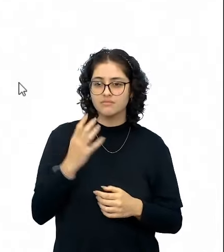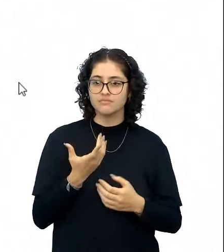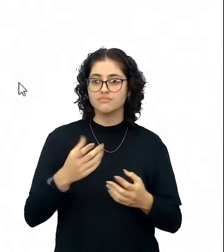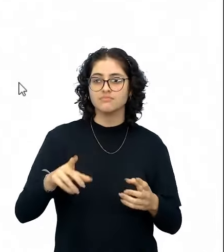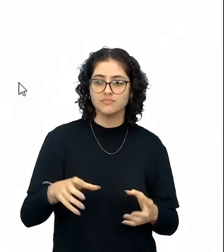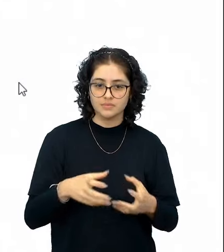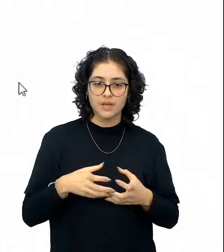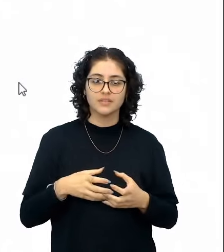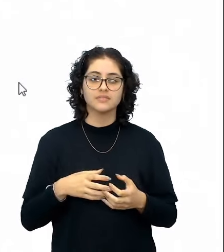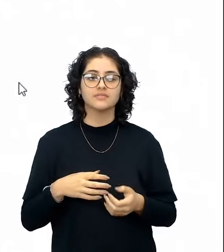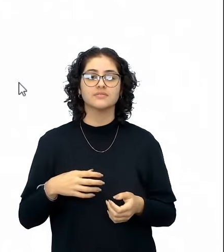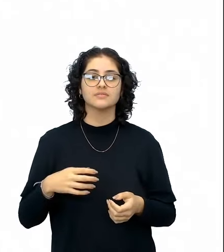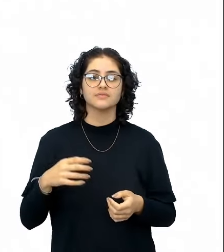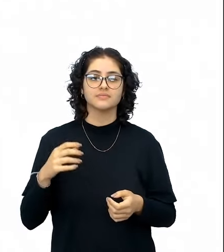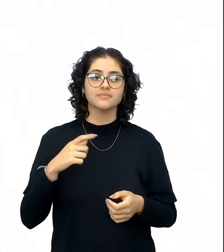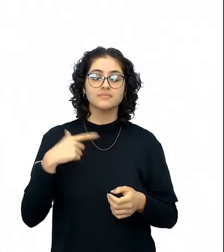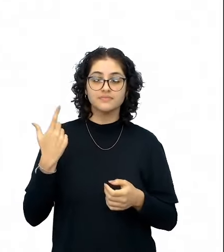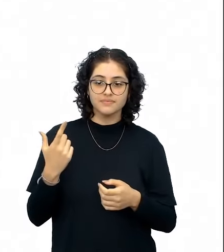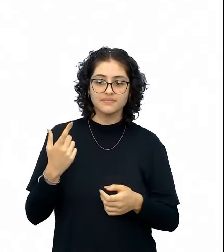base o reaproveitamento,